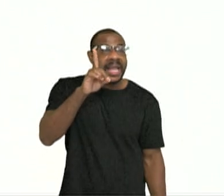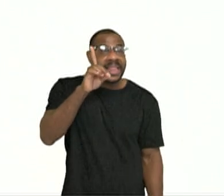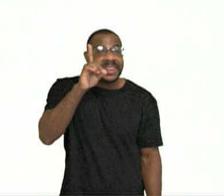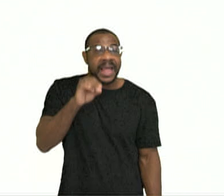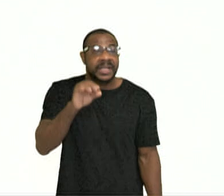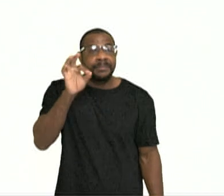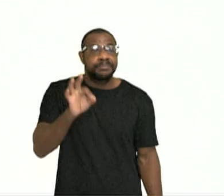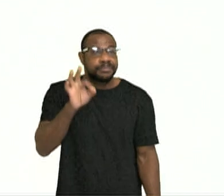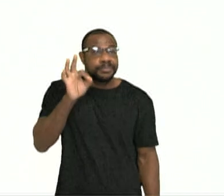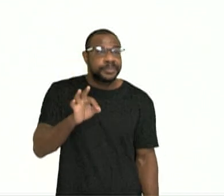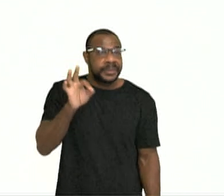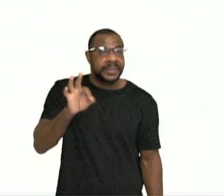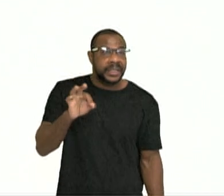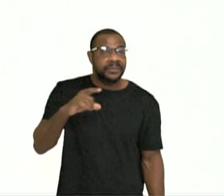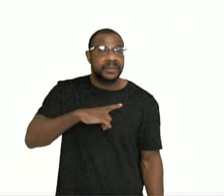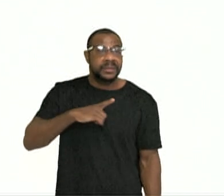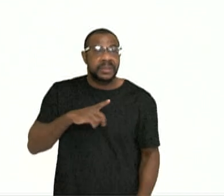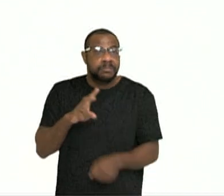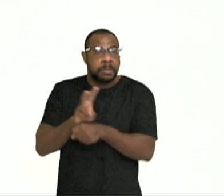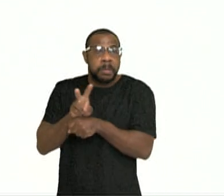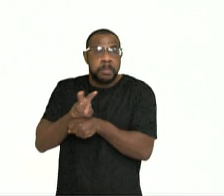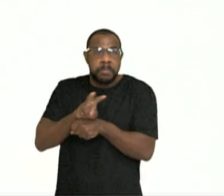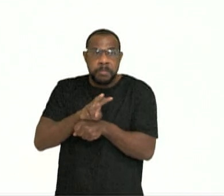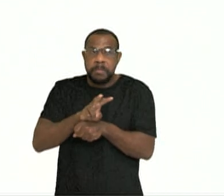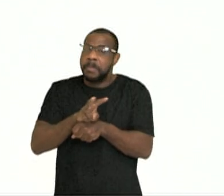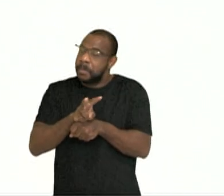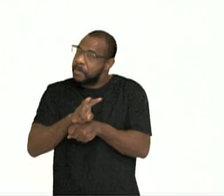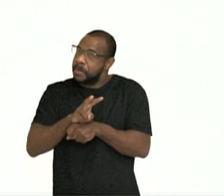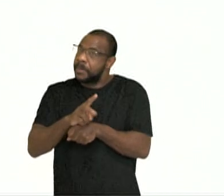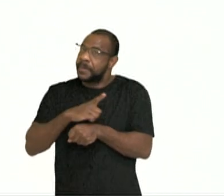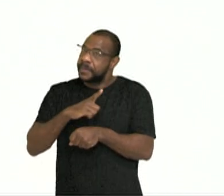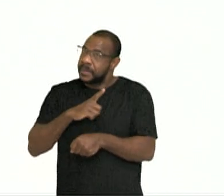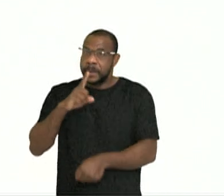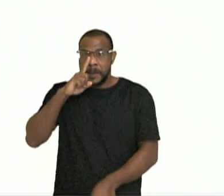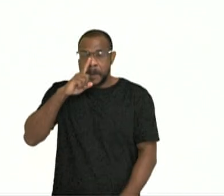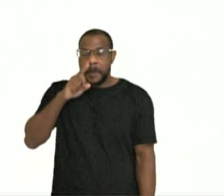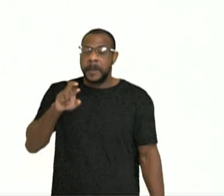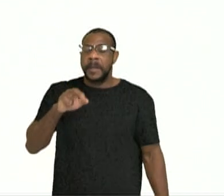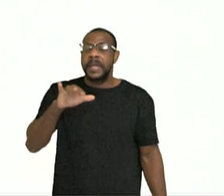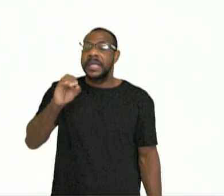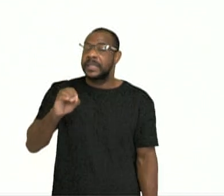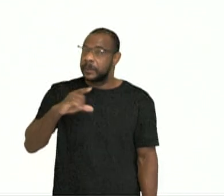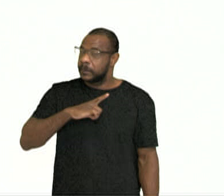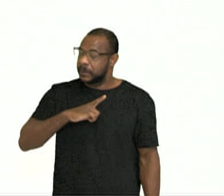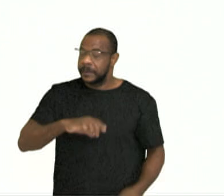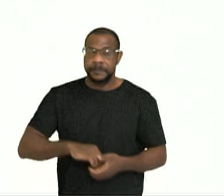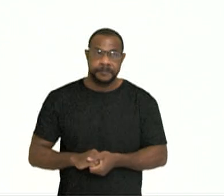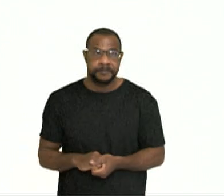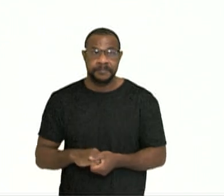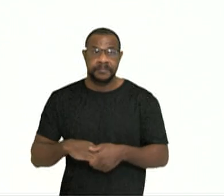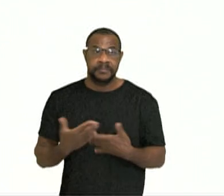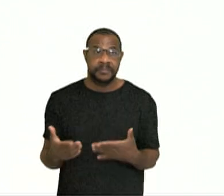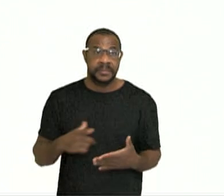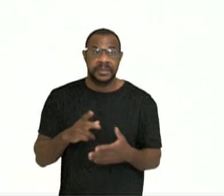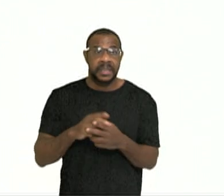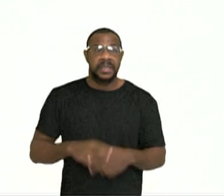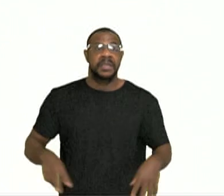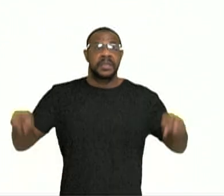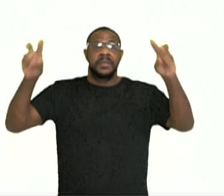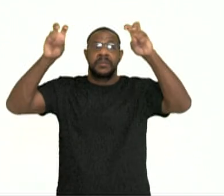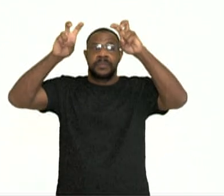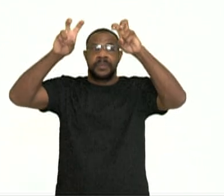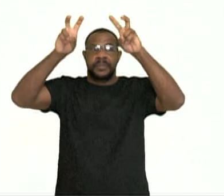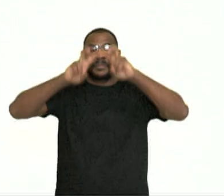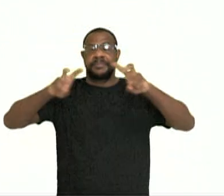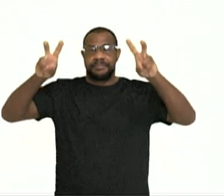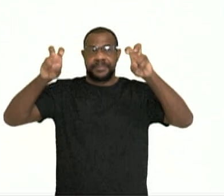manchete quando nós temos o título, certo? Então, é um nome mais técnico. E na sequência, nós temos ali o subtítulo, que nós